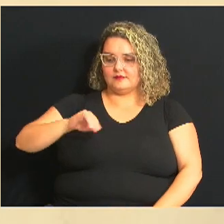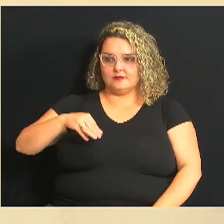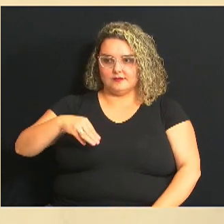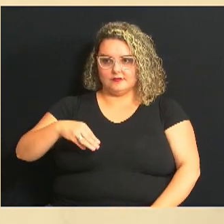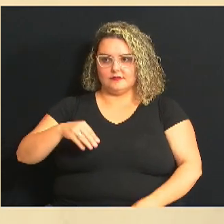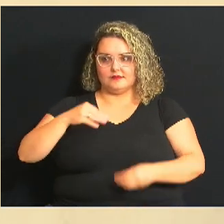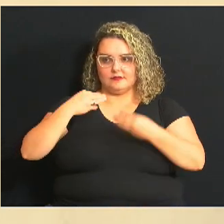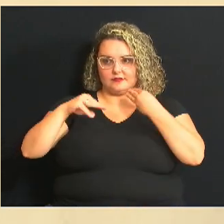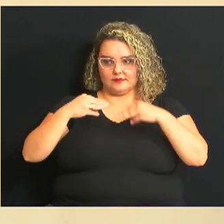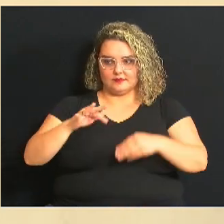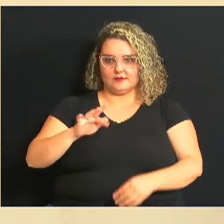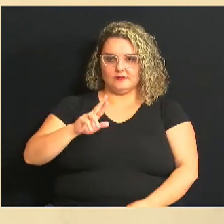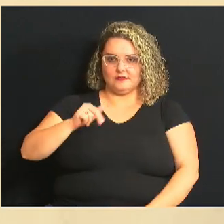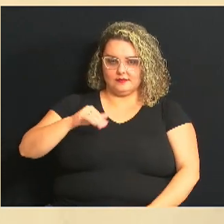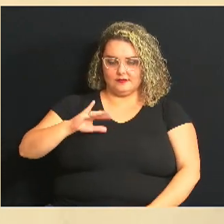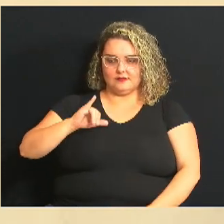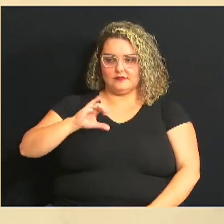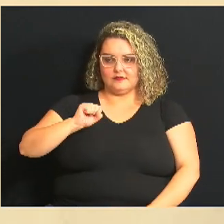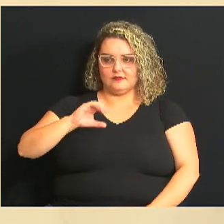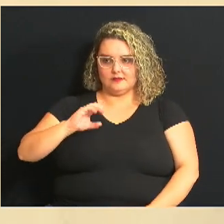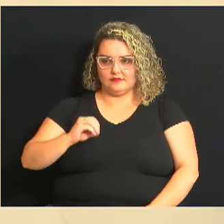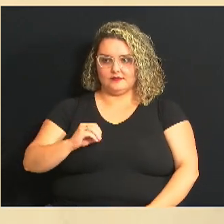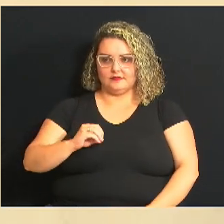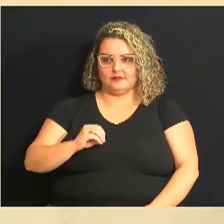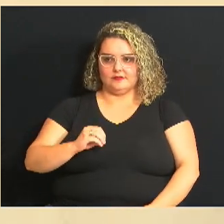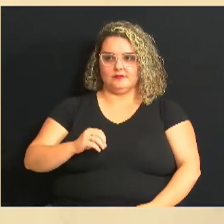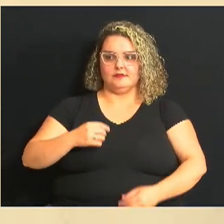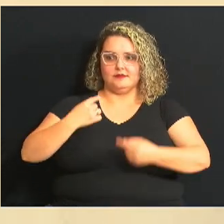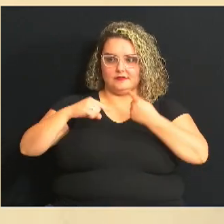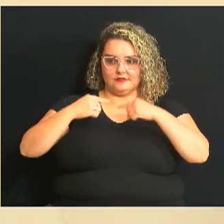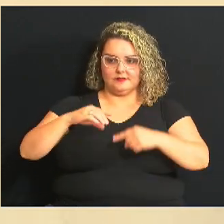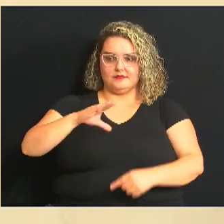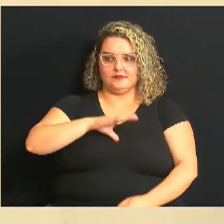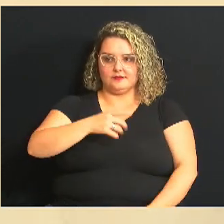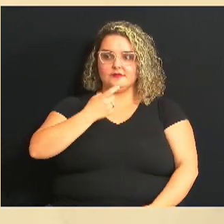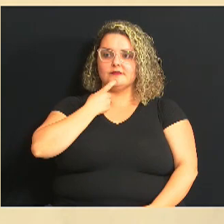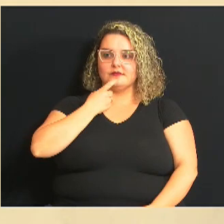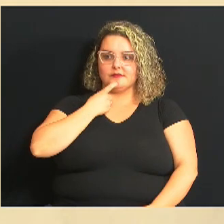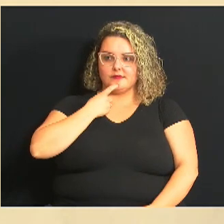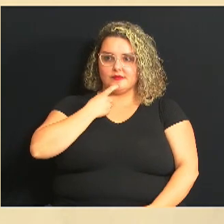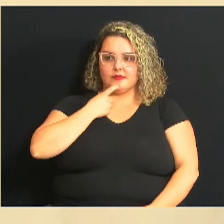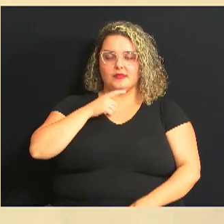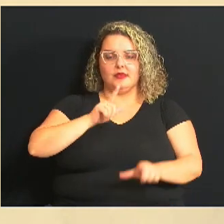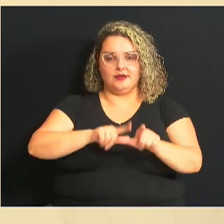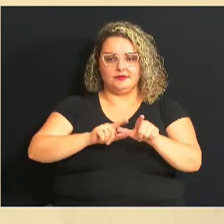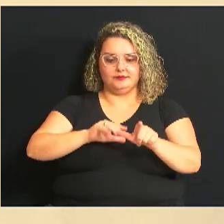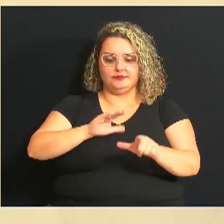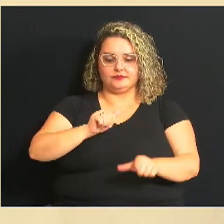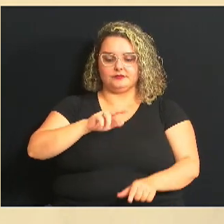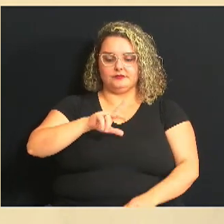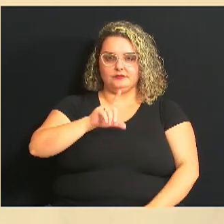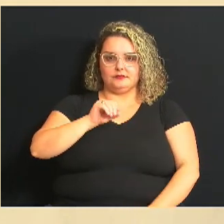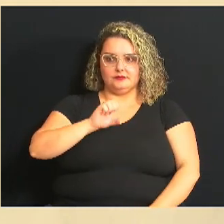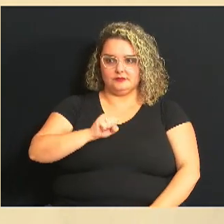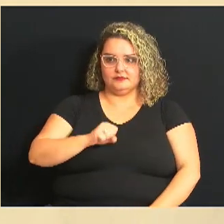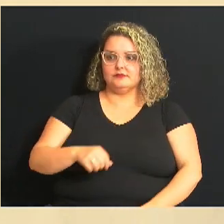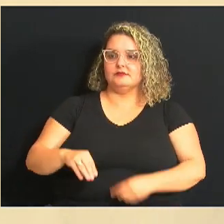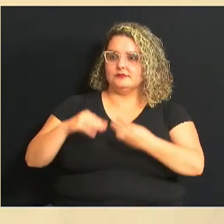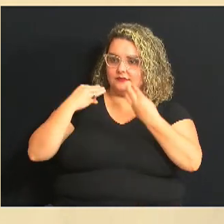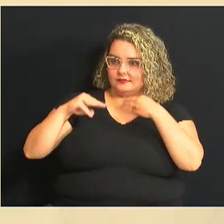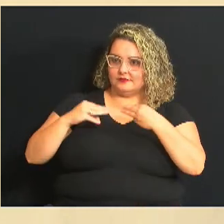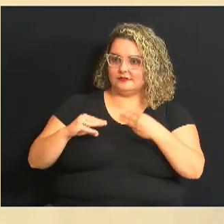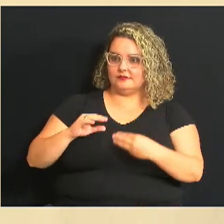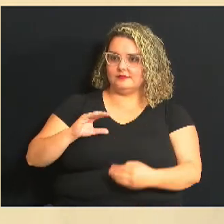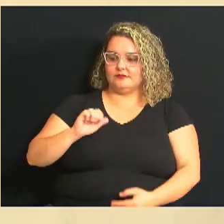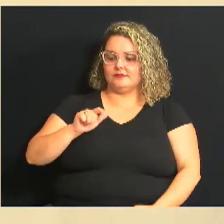música de Francisco Manuel da Silva, e do hino da cidade de Campinas, com letra de Carlos Ferreira e música de Antônio